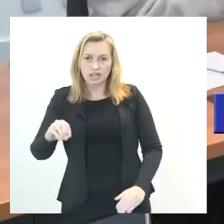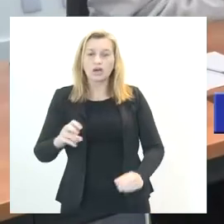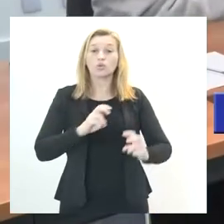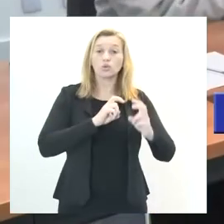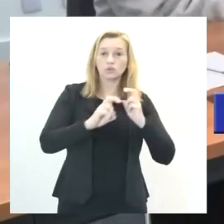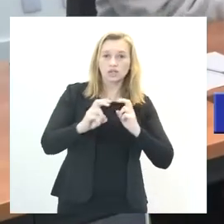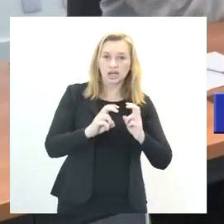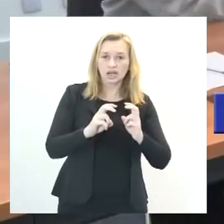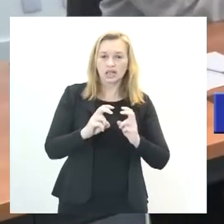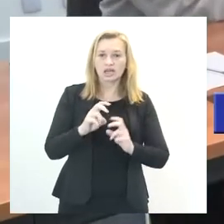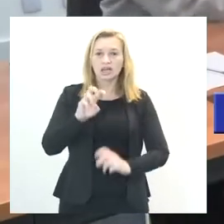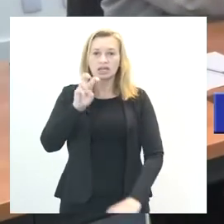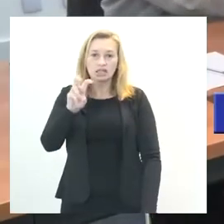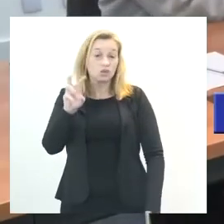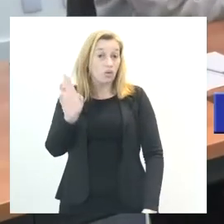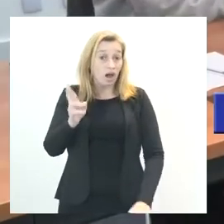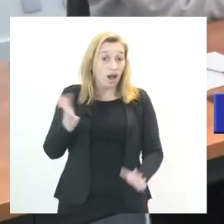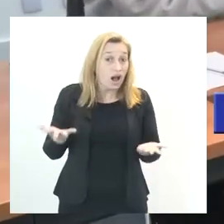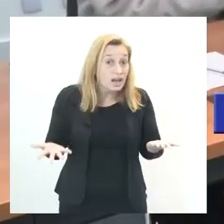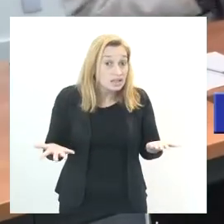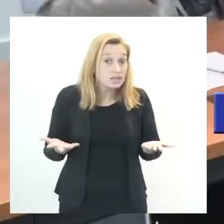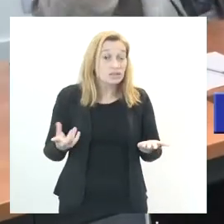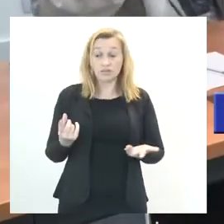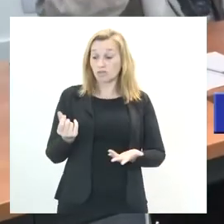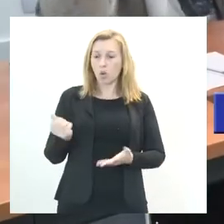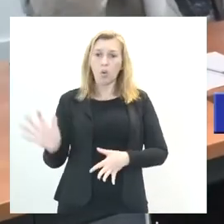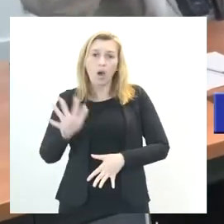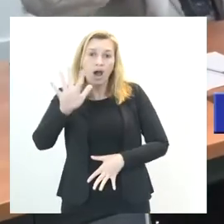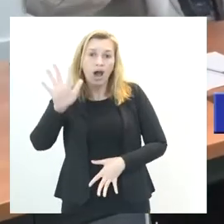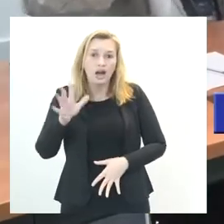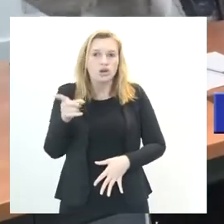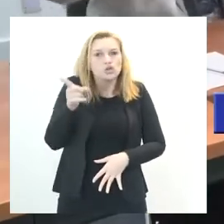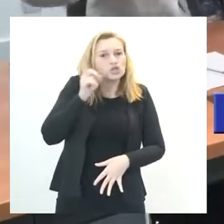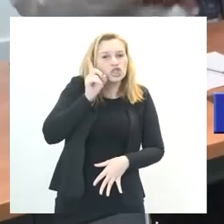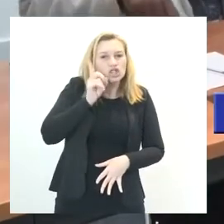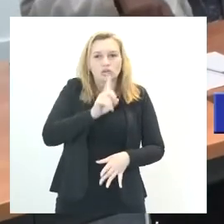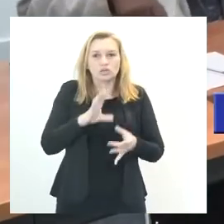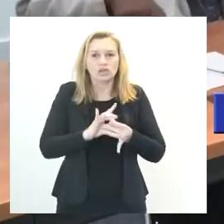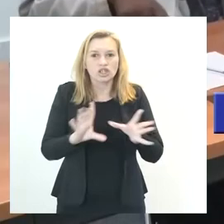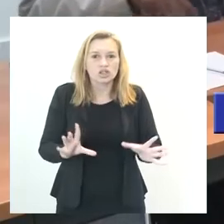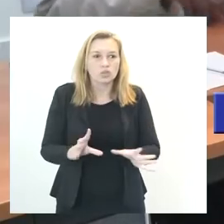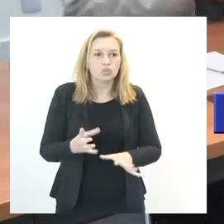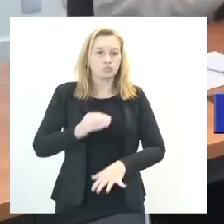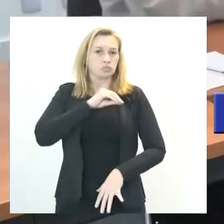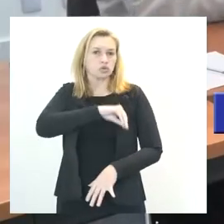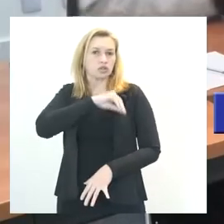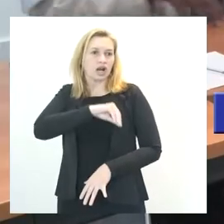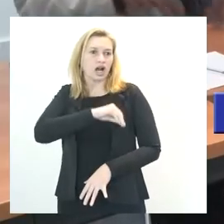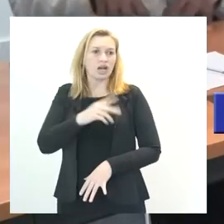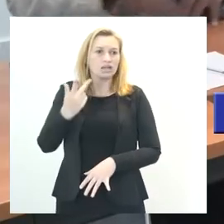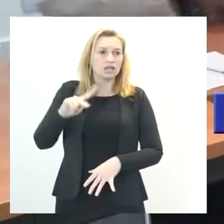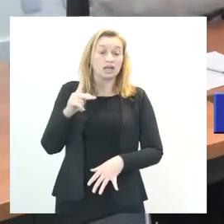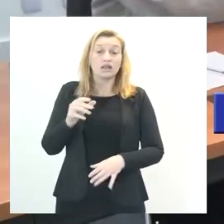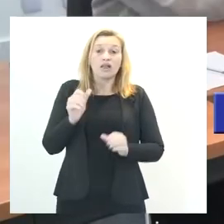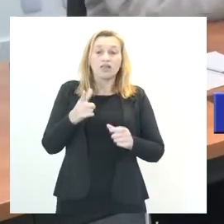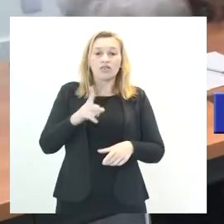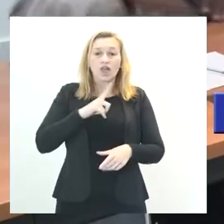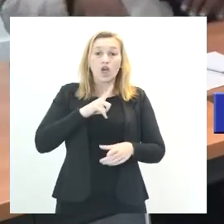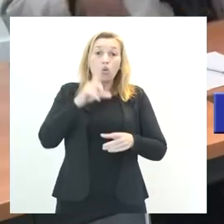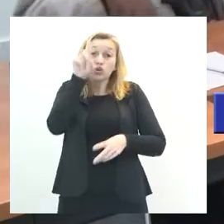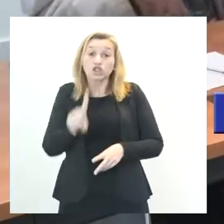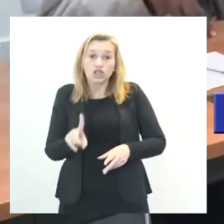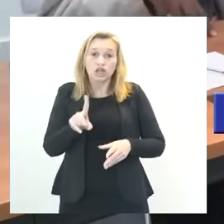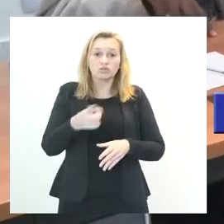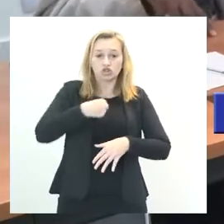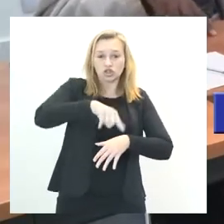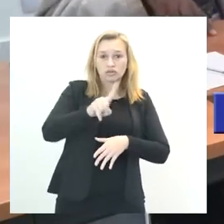questões de homem baixo das marquises Rio Branco Presidente Vargas porque o seu dia a dia não lhe permite que o salário que ganha a mobilidade para ir trabalhar para